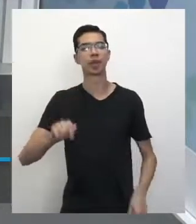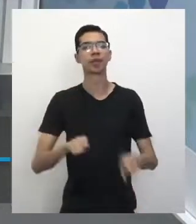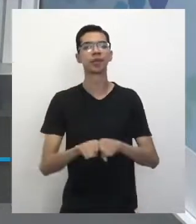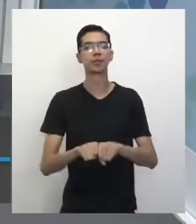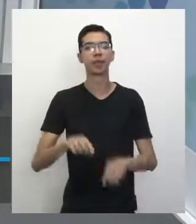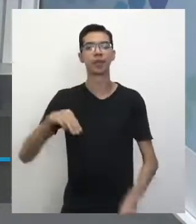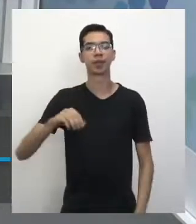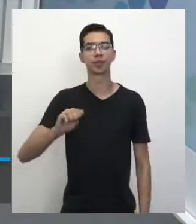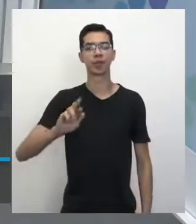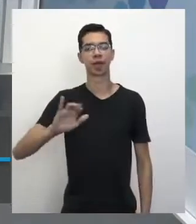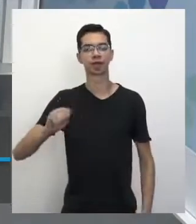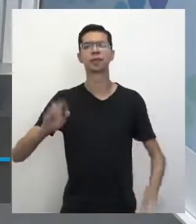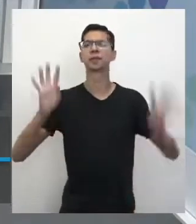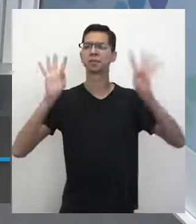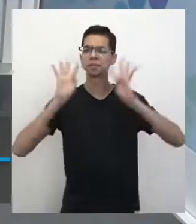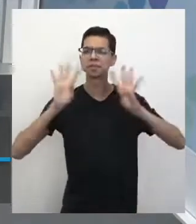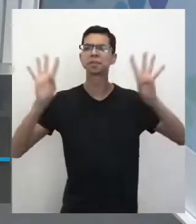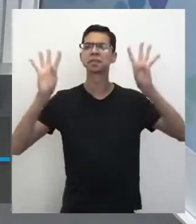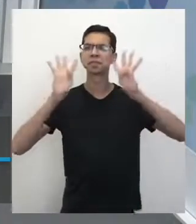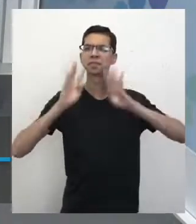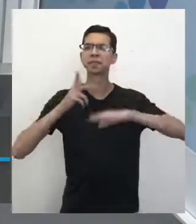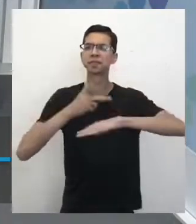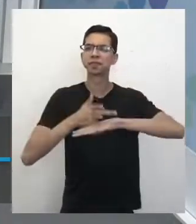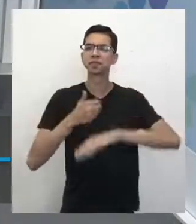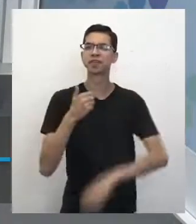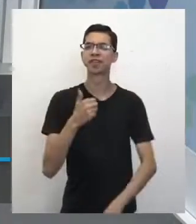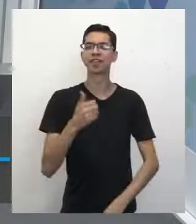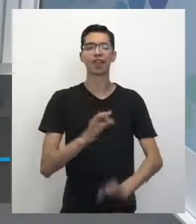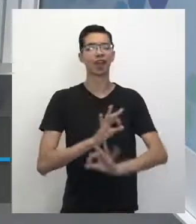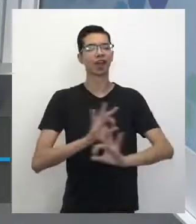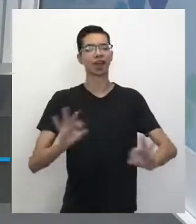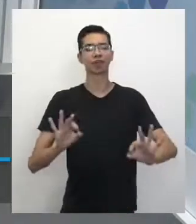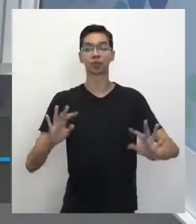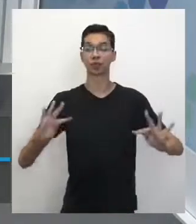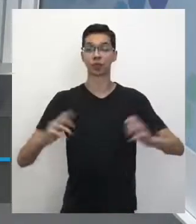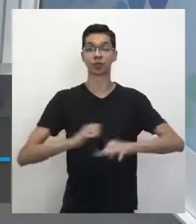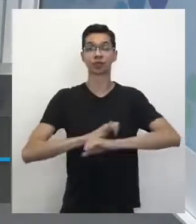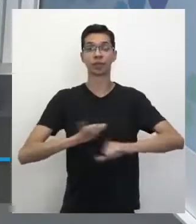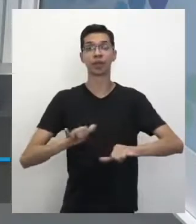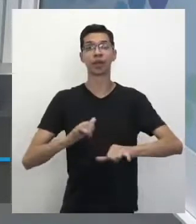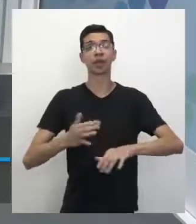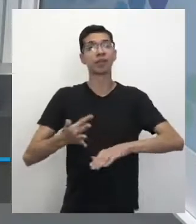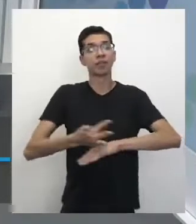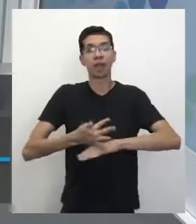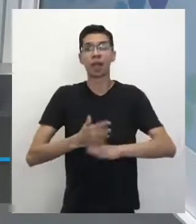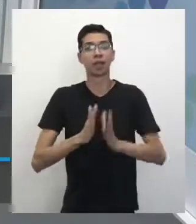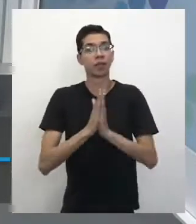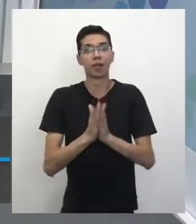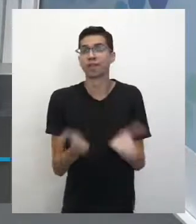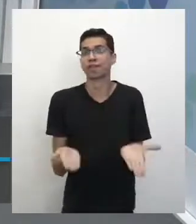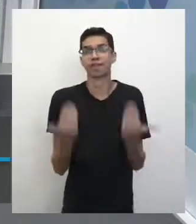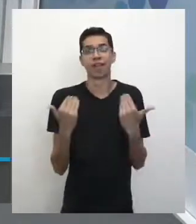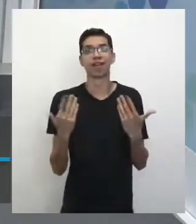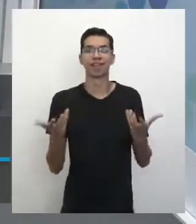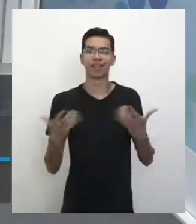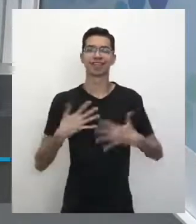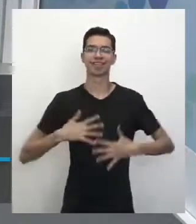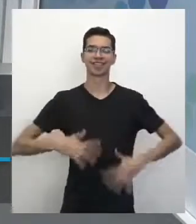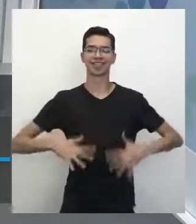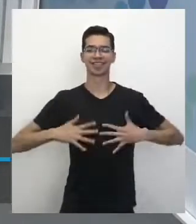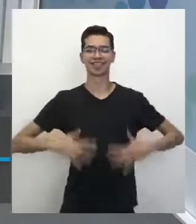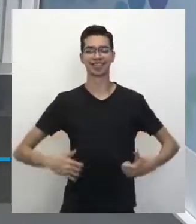Bacana o vídeo aqui, professor Francisco. Só falou, vem férias, vamos. Opa, tá chegando, Dá uma tá descansada chegando. merecida